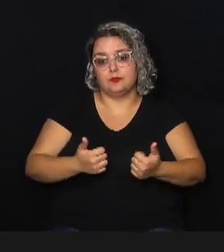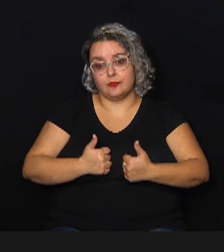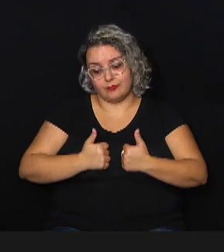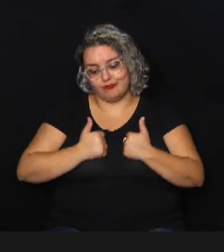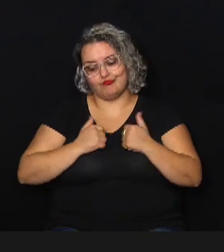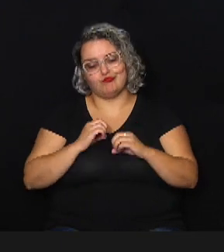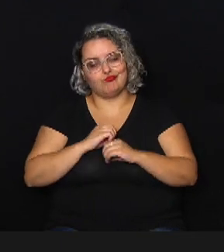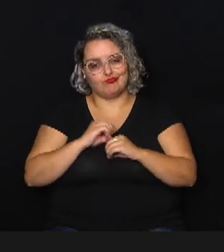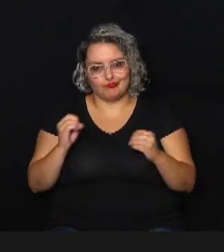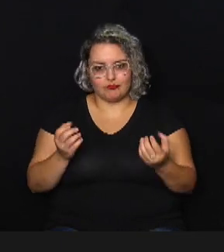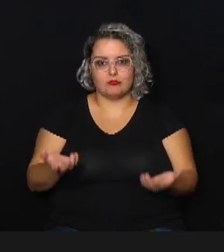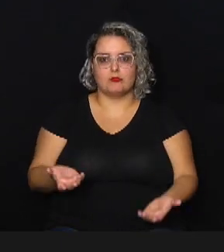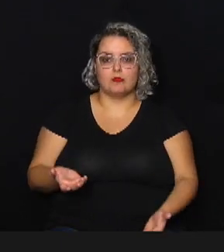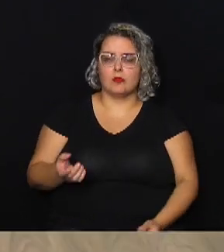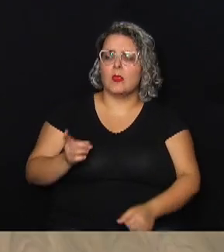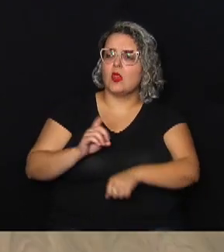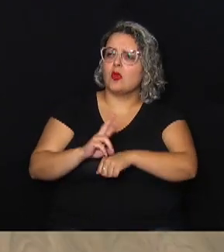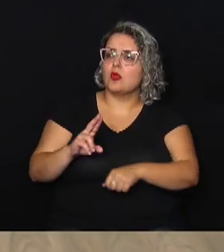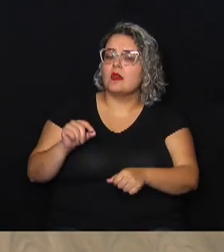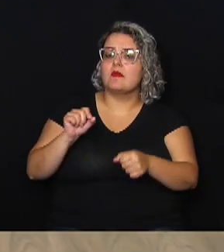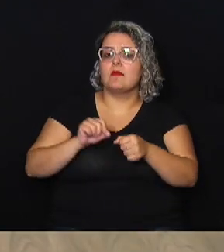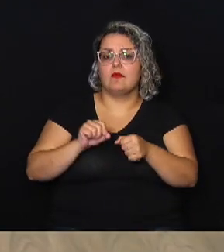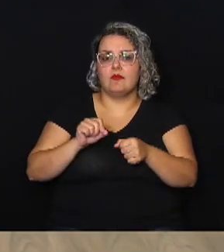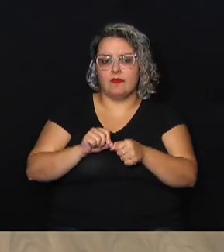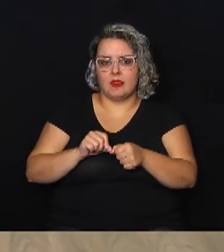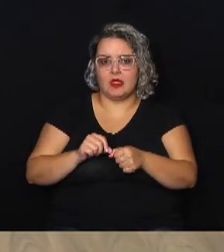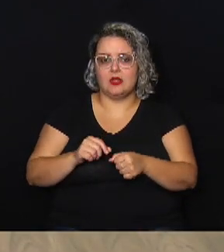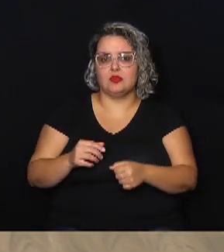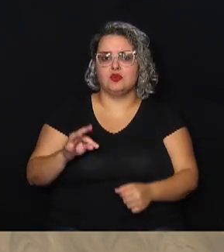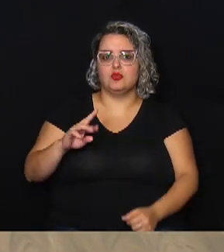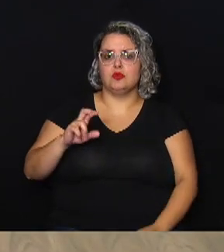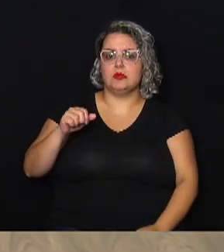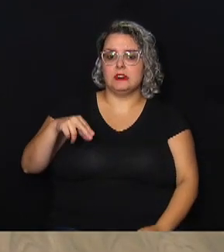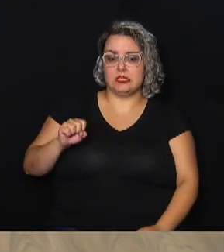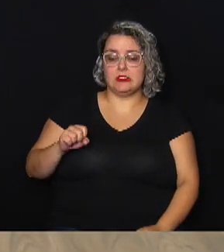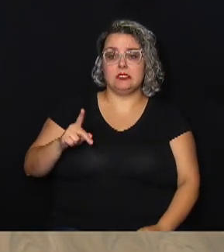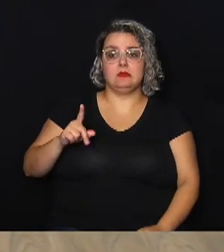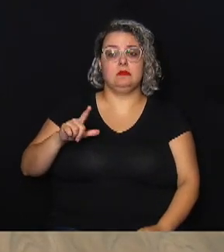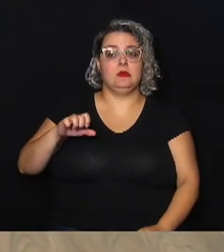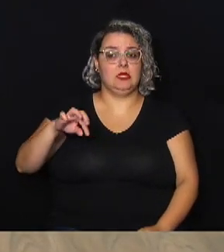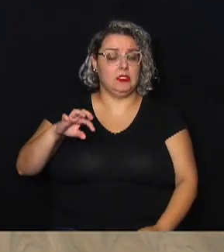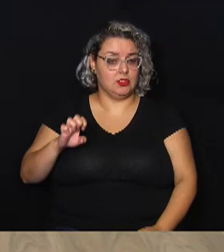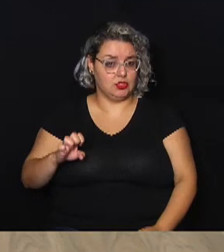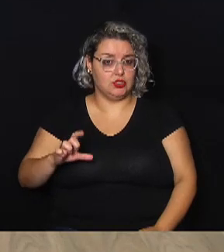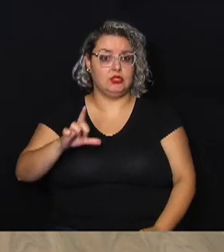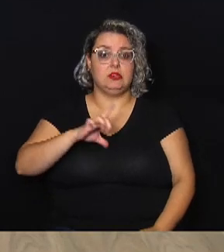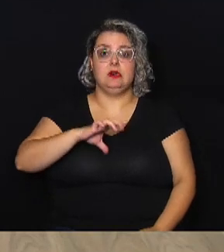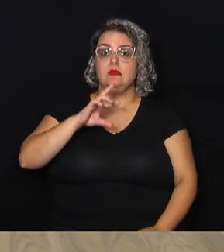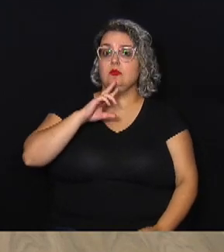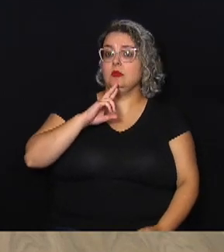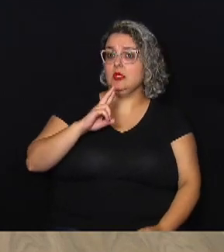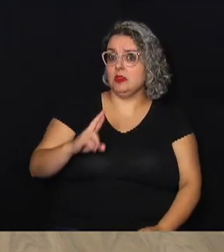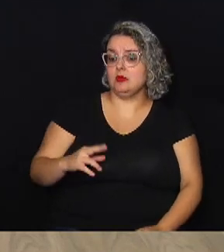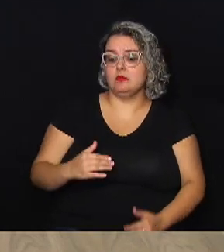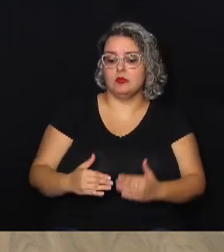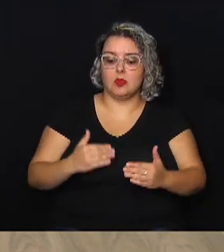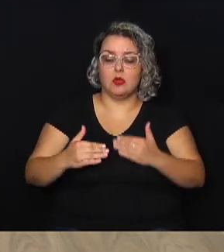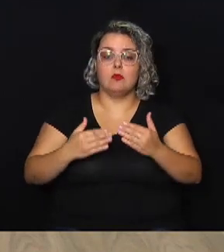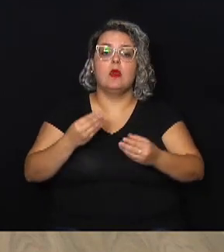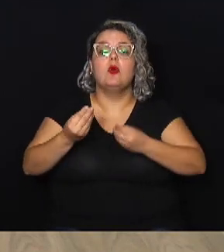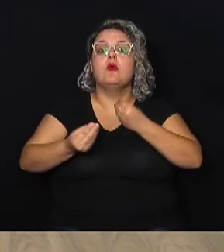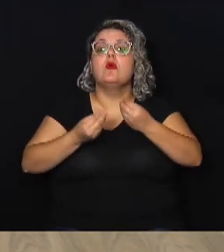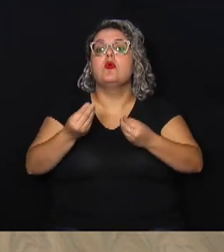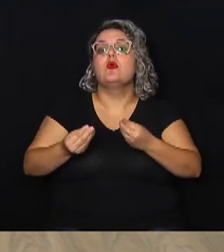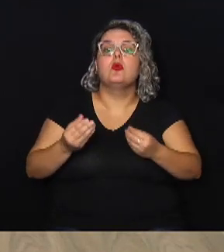zero. E, doutor, feito aí o transplante, né? Teve uma resposta, começa aí, como que saber que